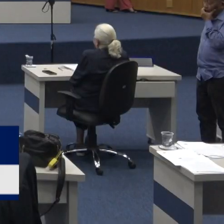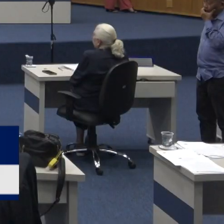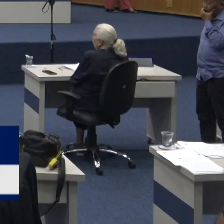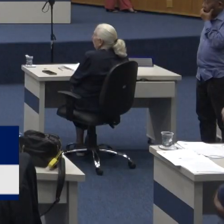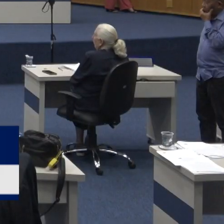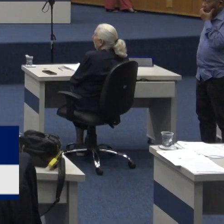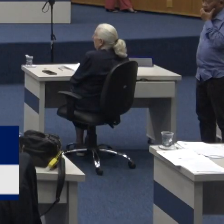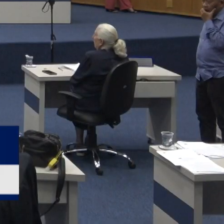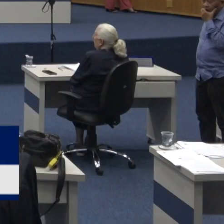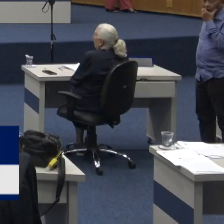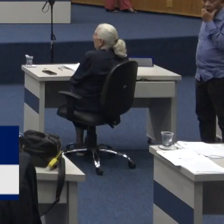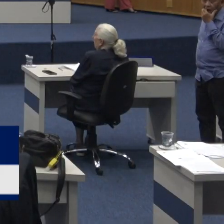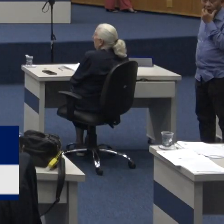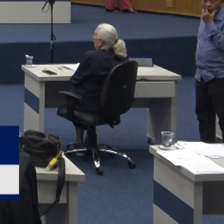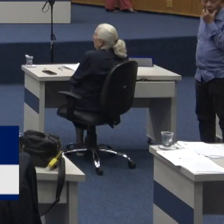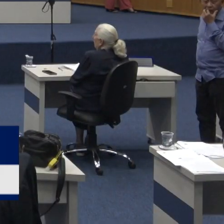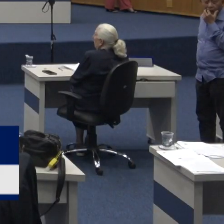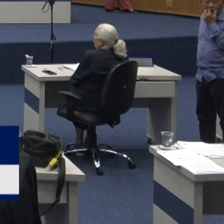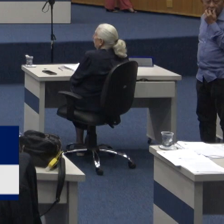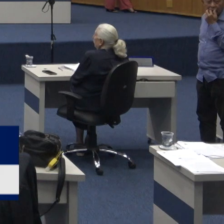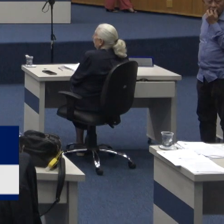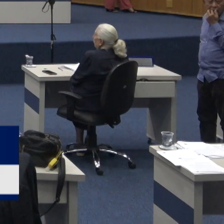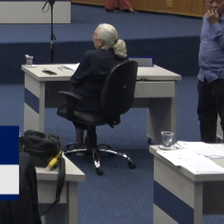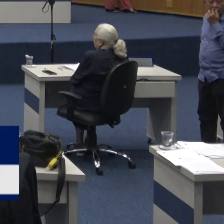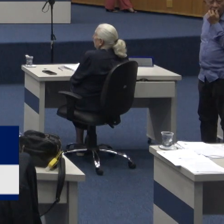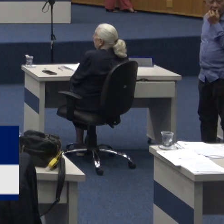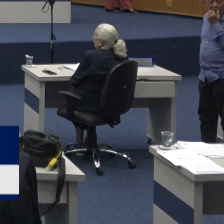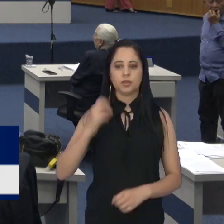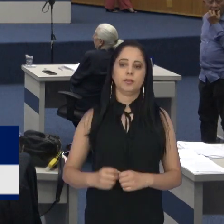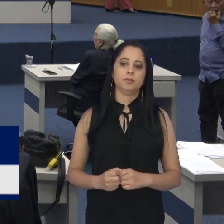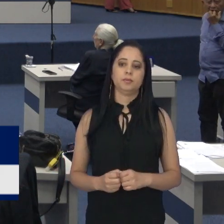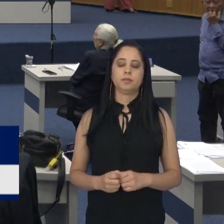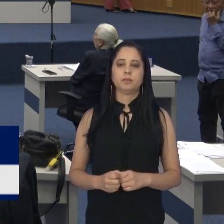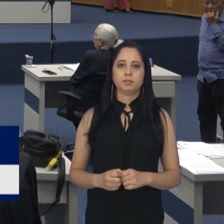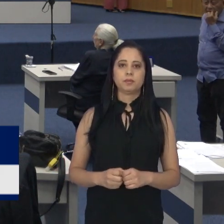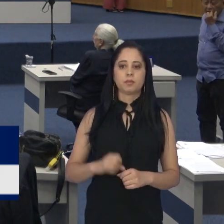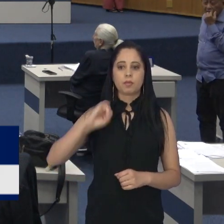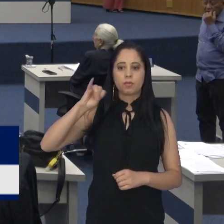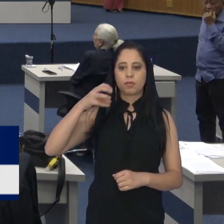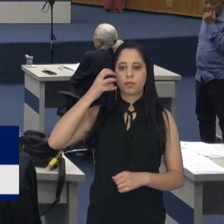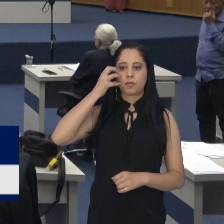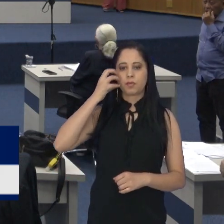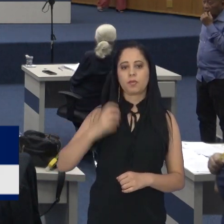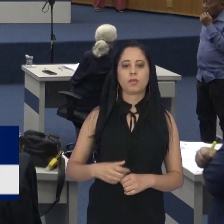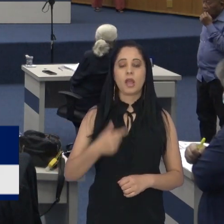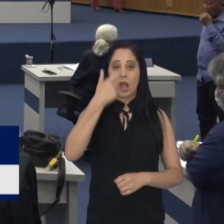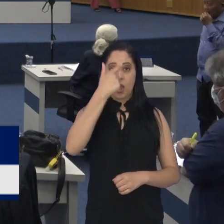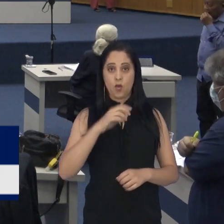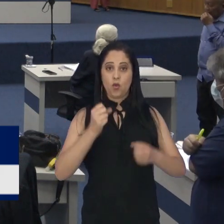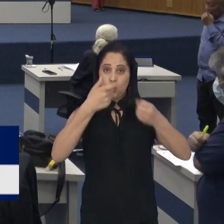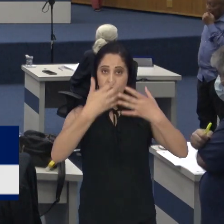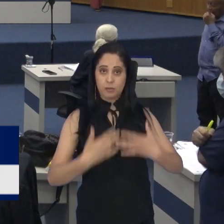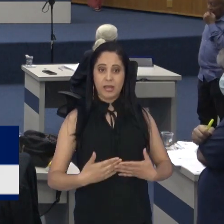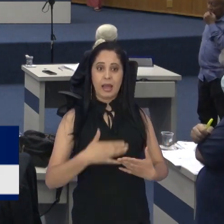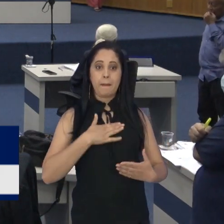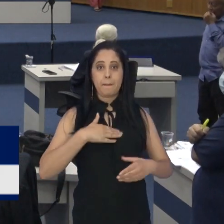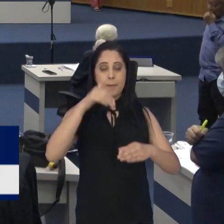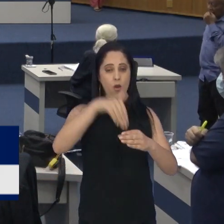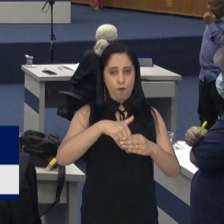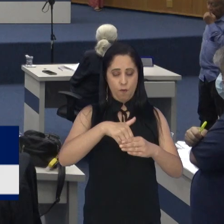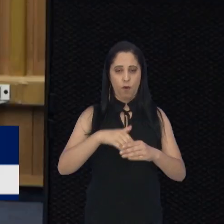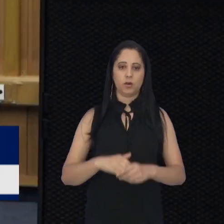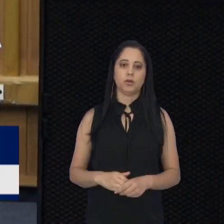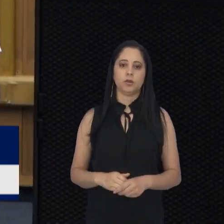Saiu? Alô? Oi. Bom, gente, para encaminhar, vou encaminhar a votação. Então, só para relembrar que não